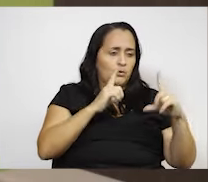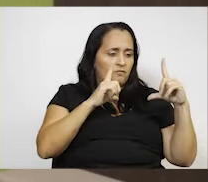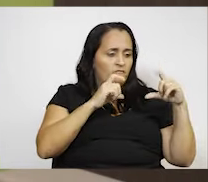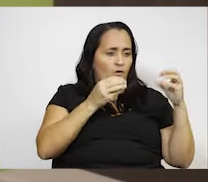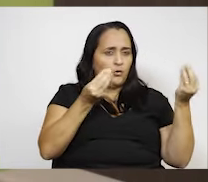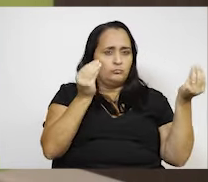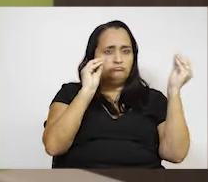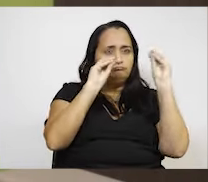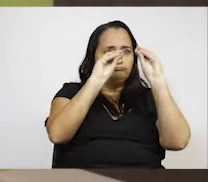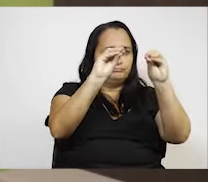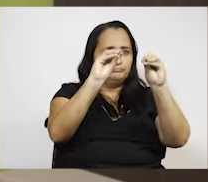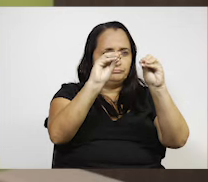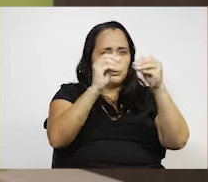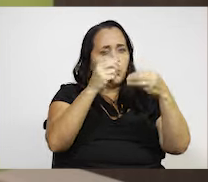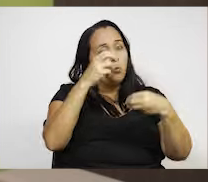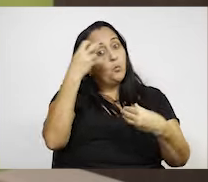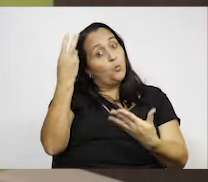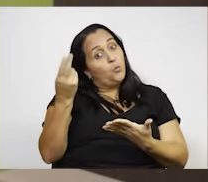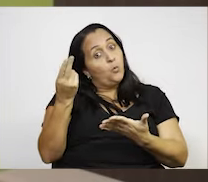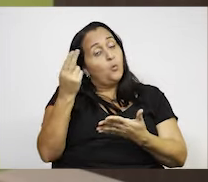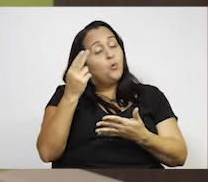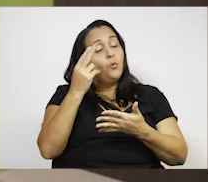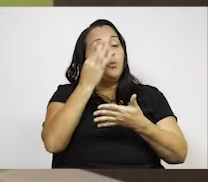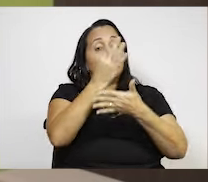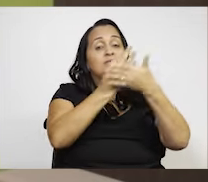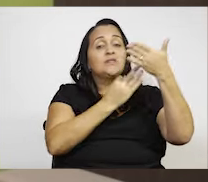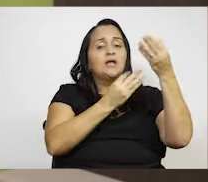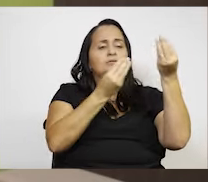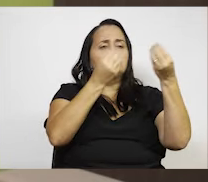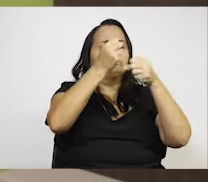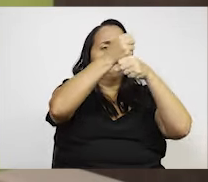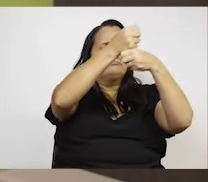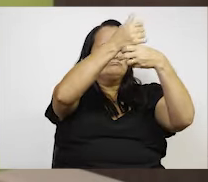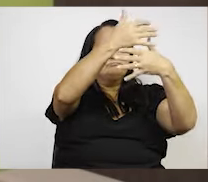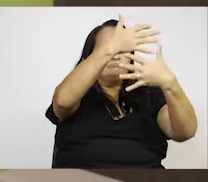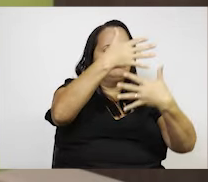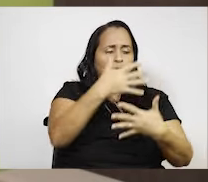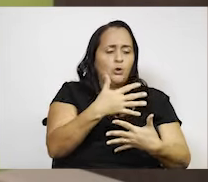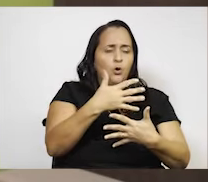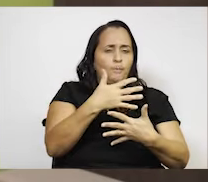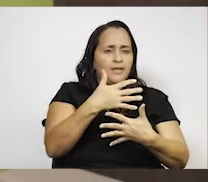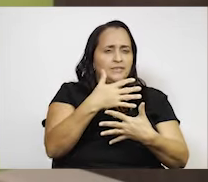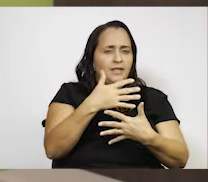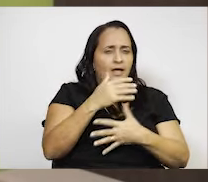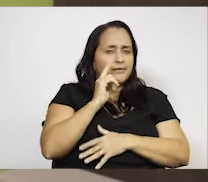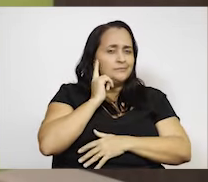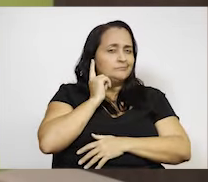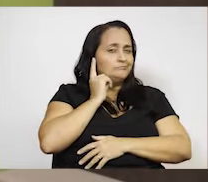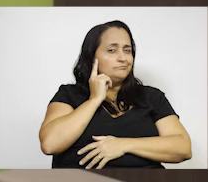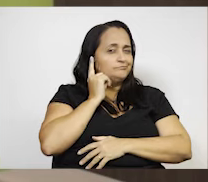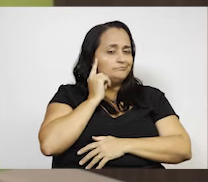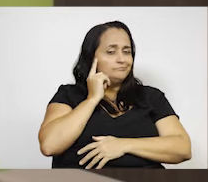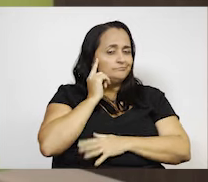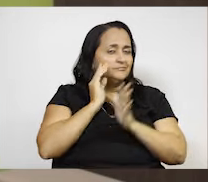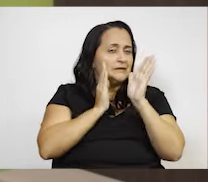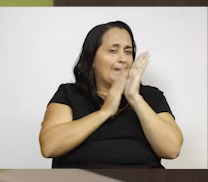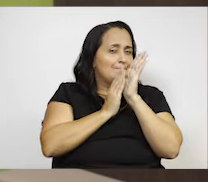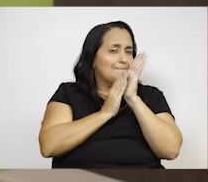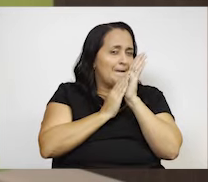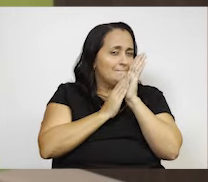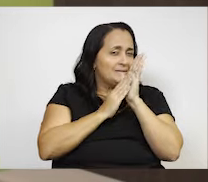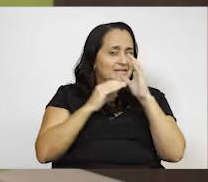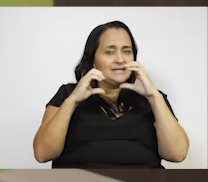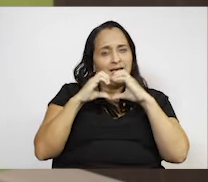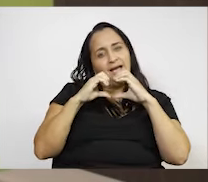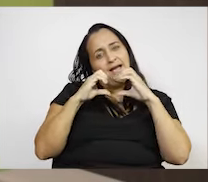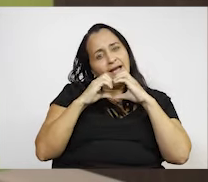foto ou algum texto, alguma publicação, e tem lá o campo comentário. Aí muita gente vai lá e bota